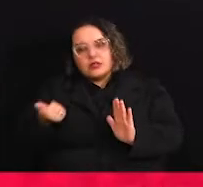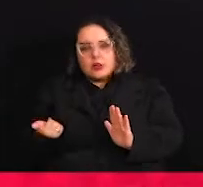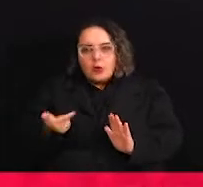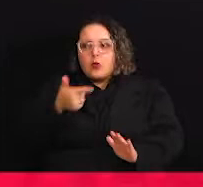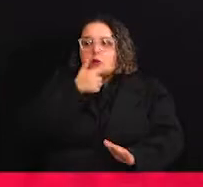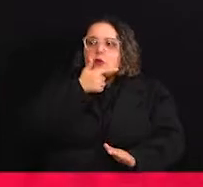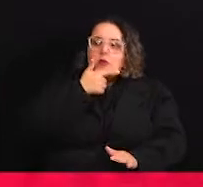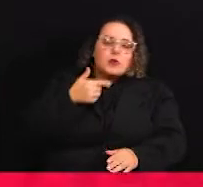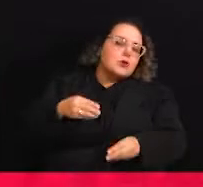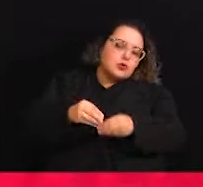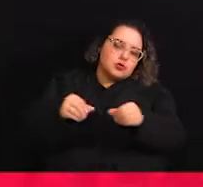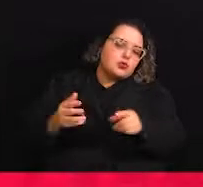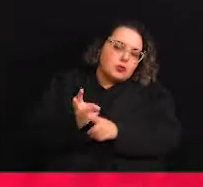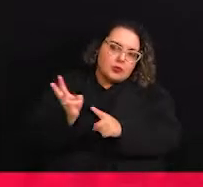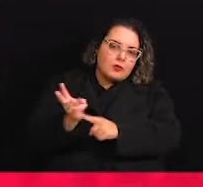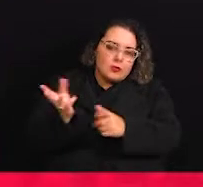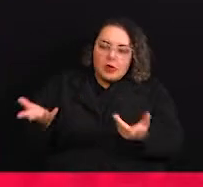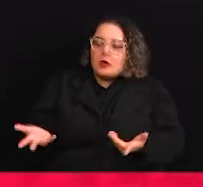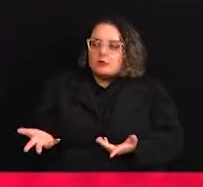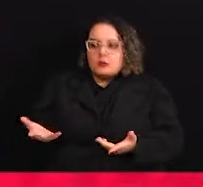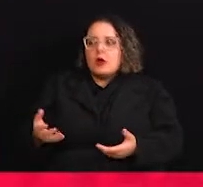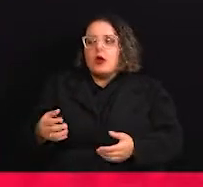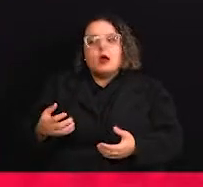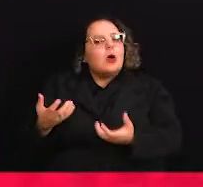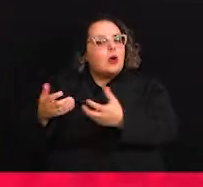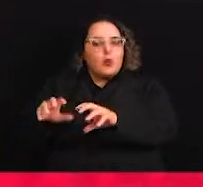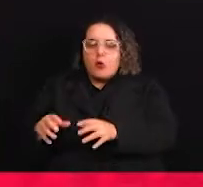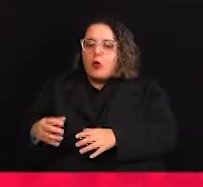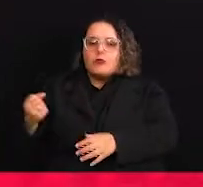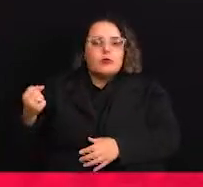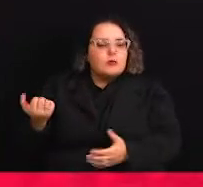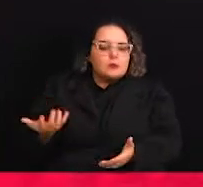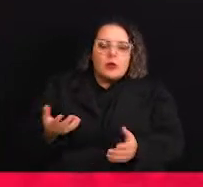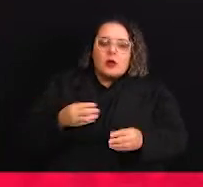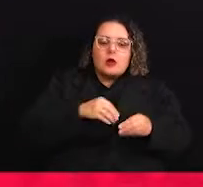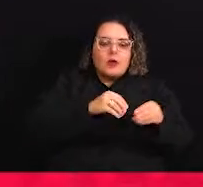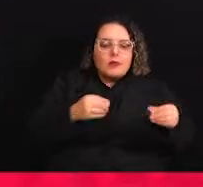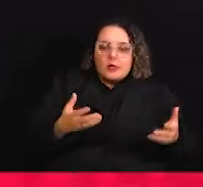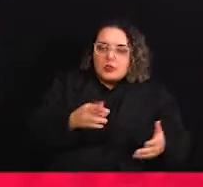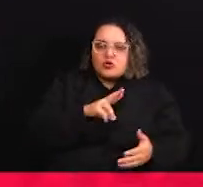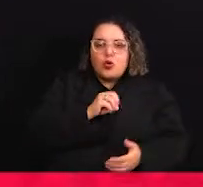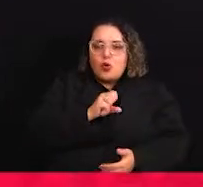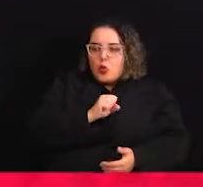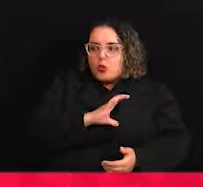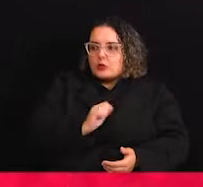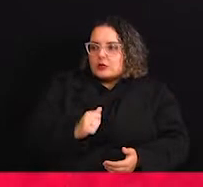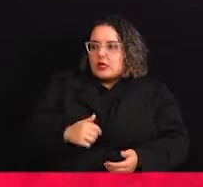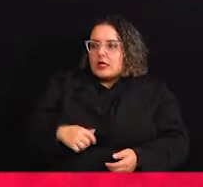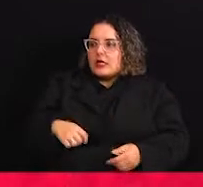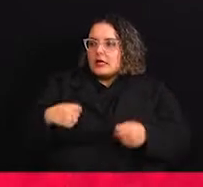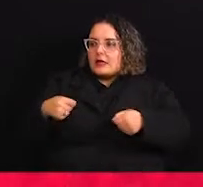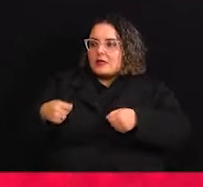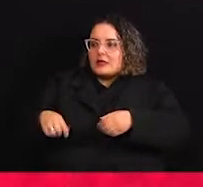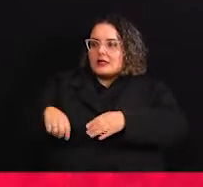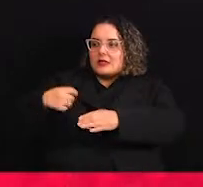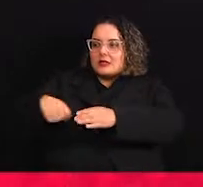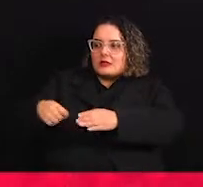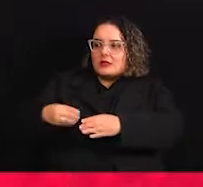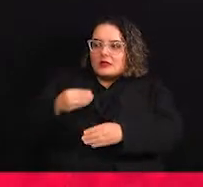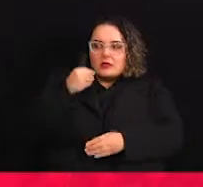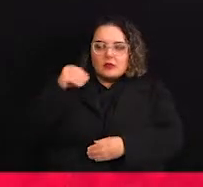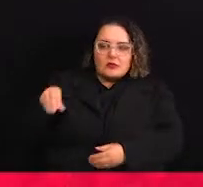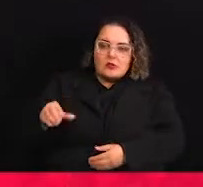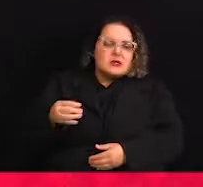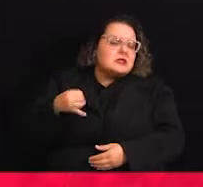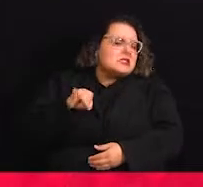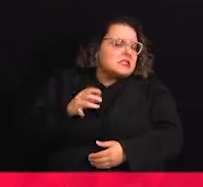Mas é farinha de trigo na sua misturinha de ovo com leite, farinha de rosca. E é necessário temperar o ovo batido com leite também?